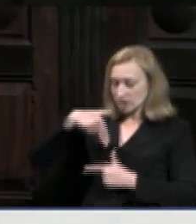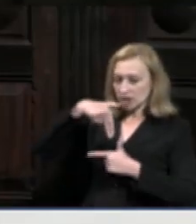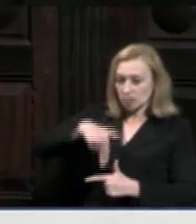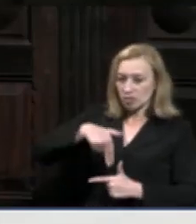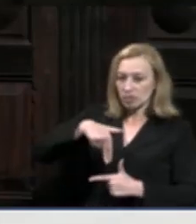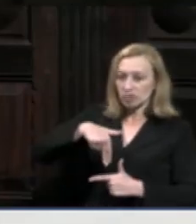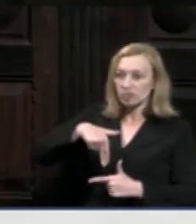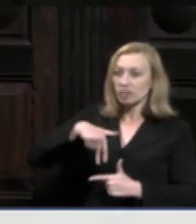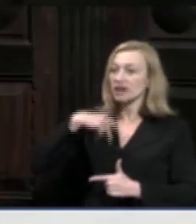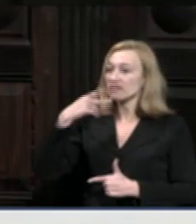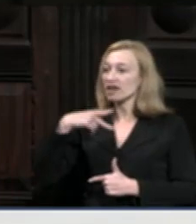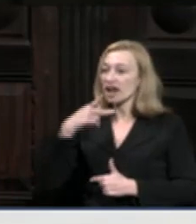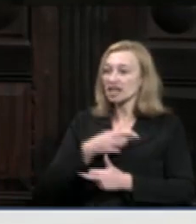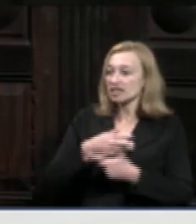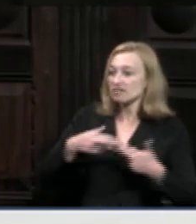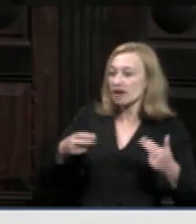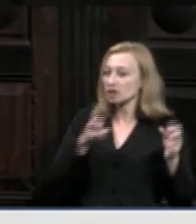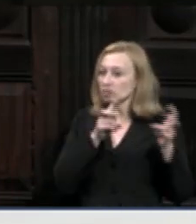determinadas observações,